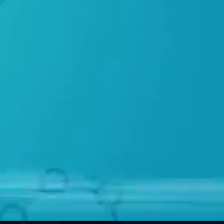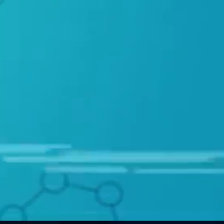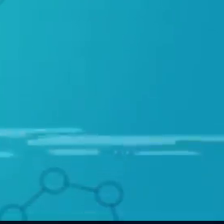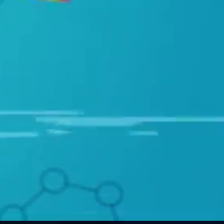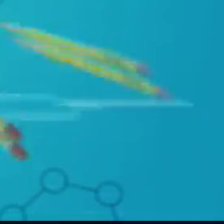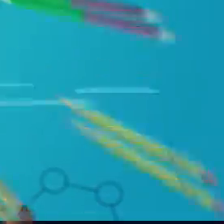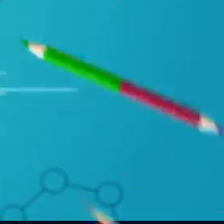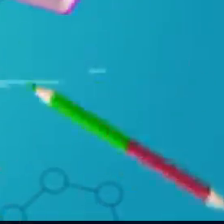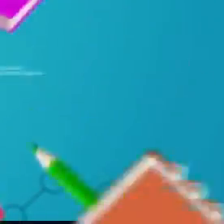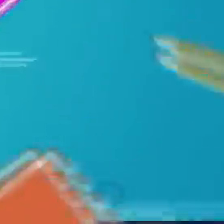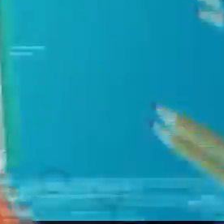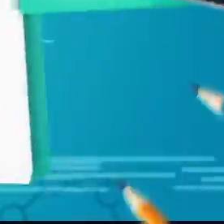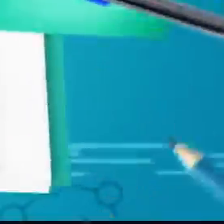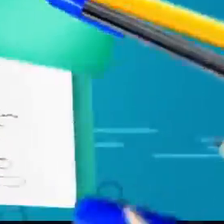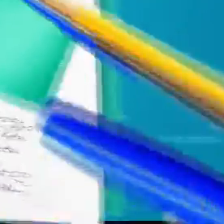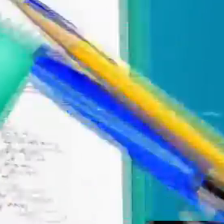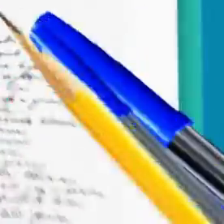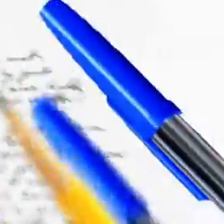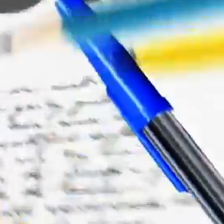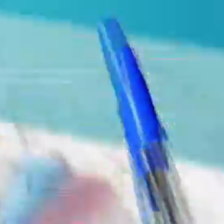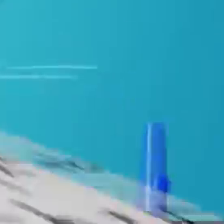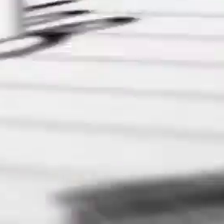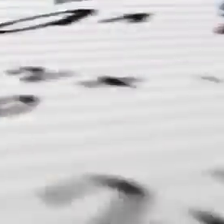E aí